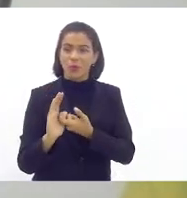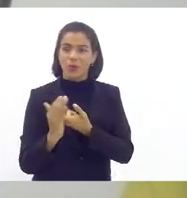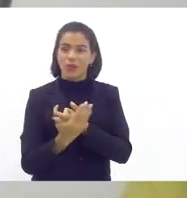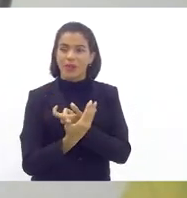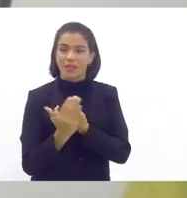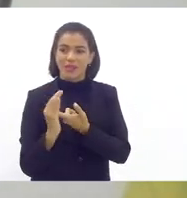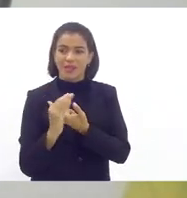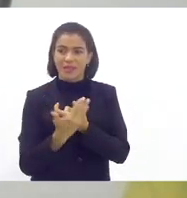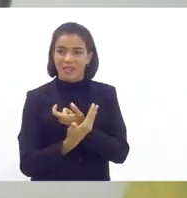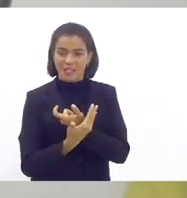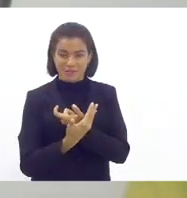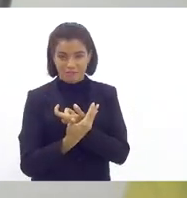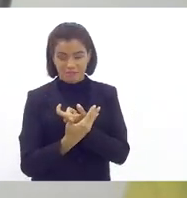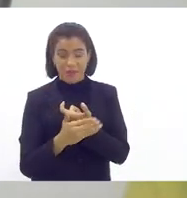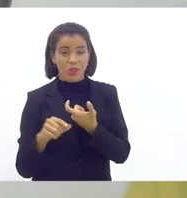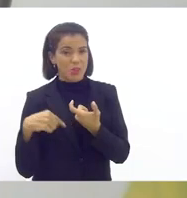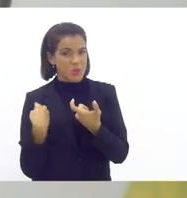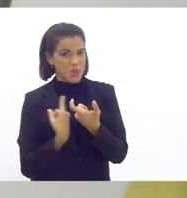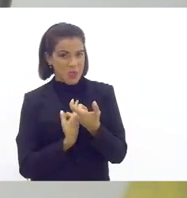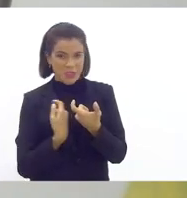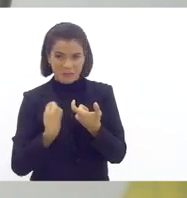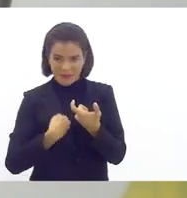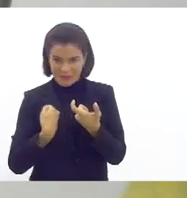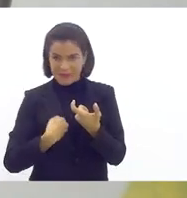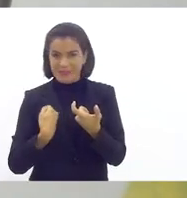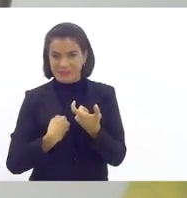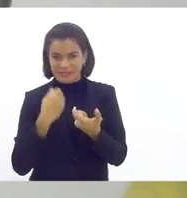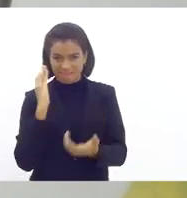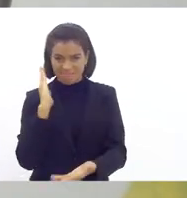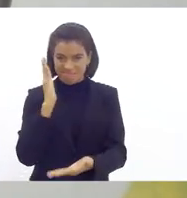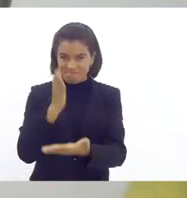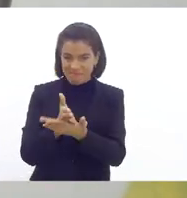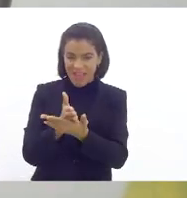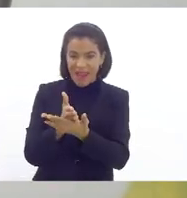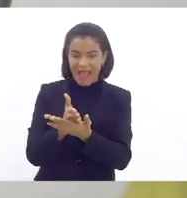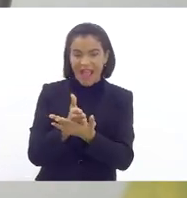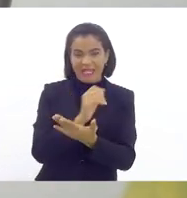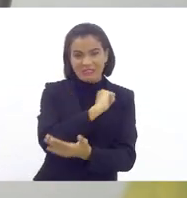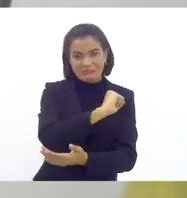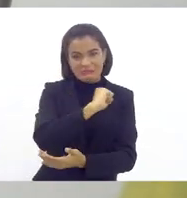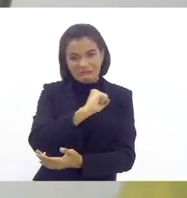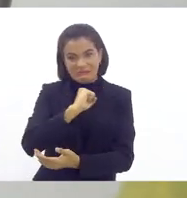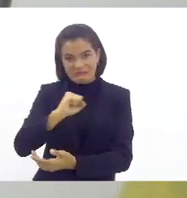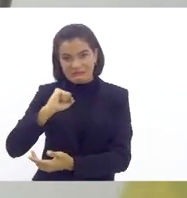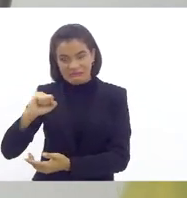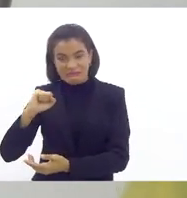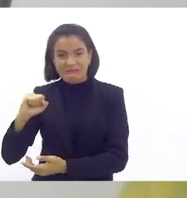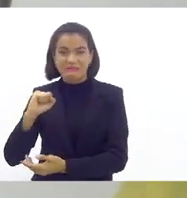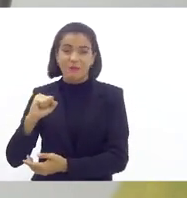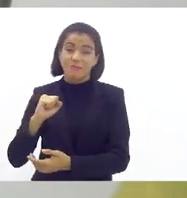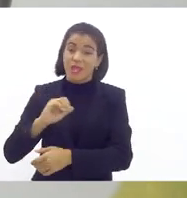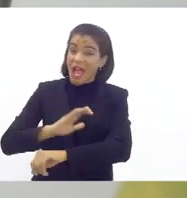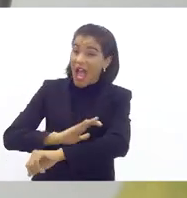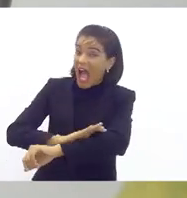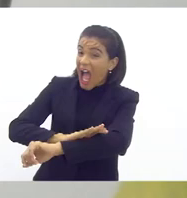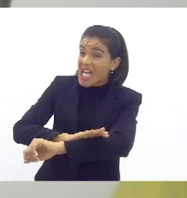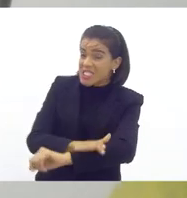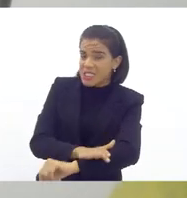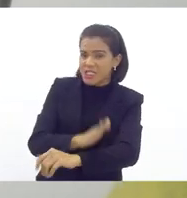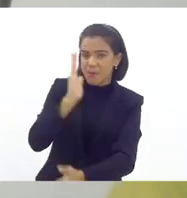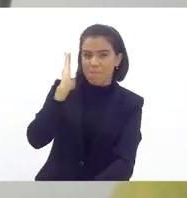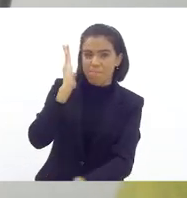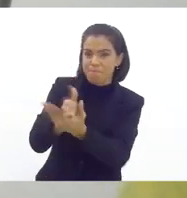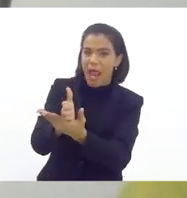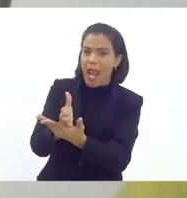nós precisamos parar de nos matar e substituir por os racistas precisam parar de nos matar.